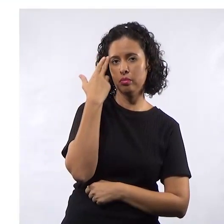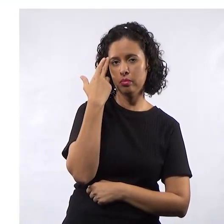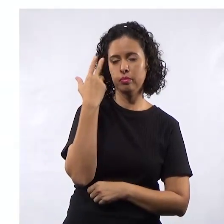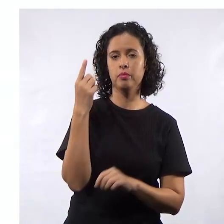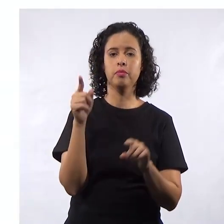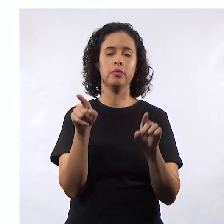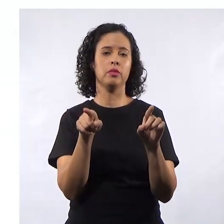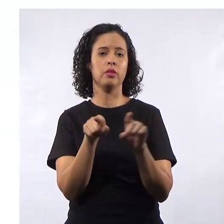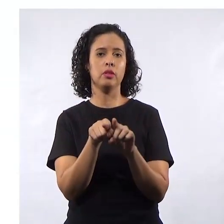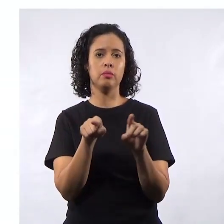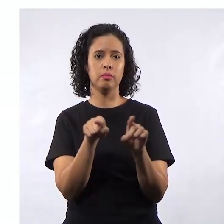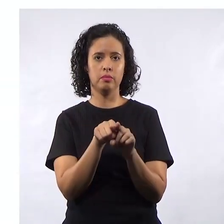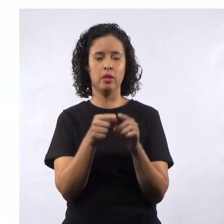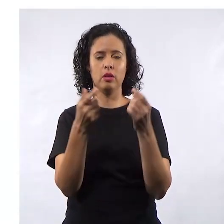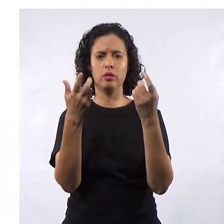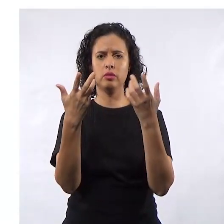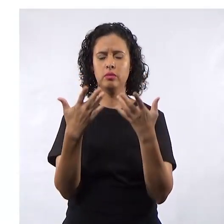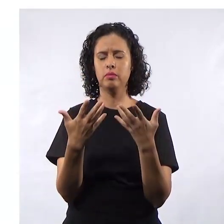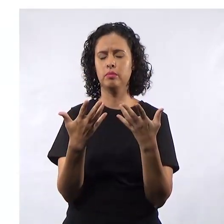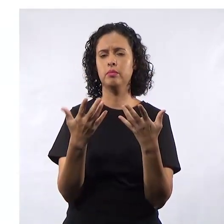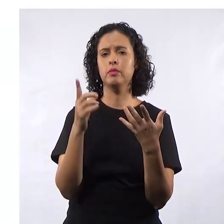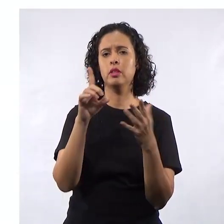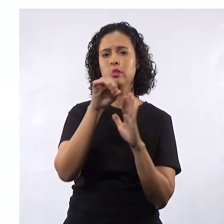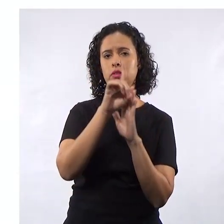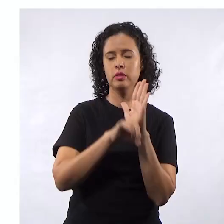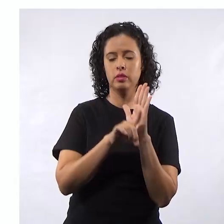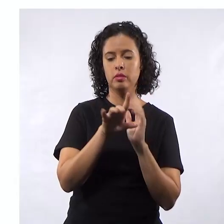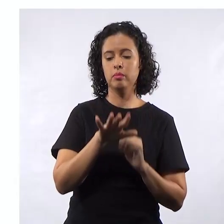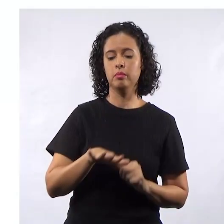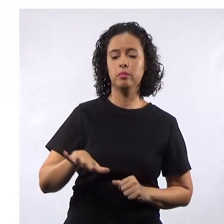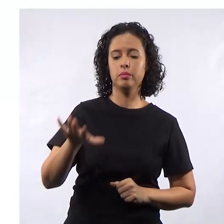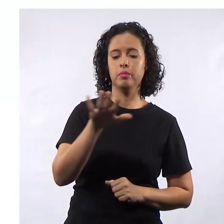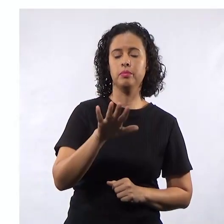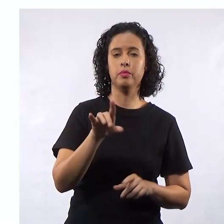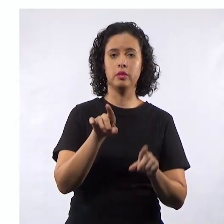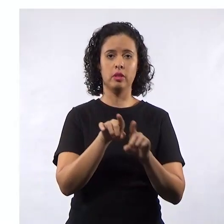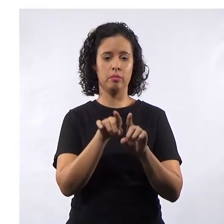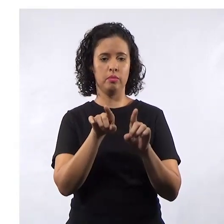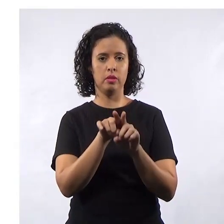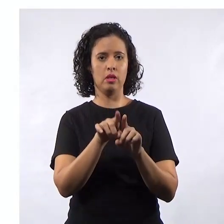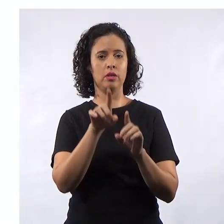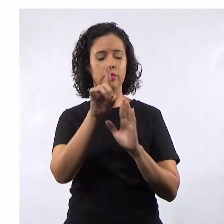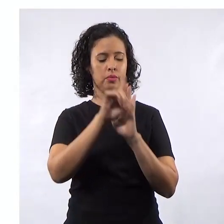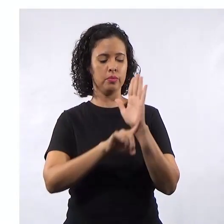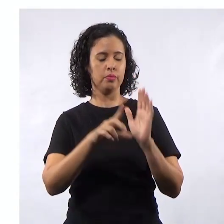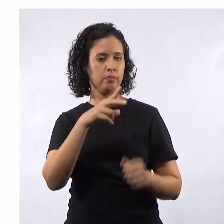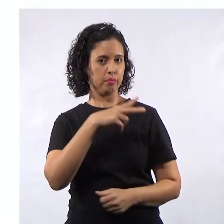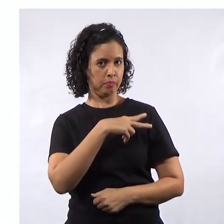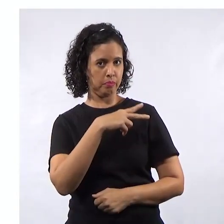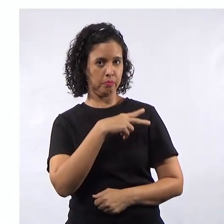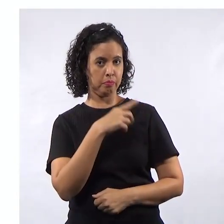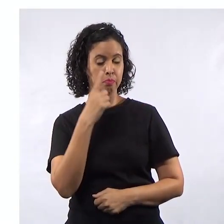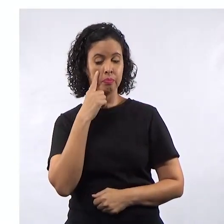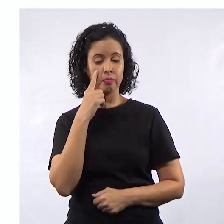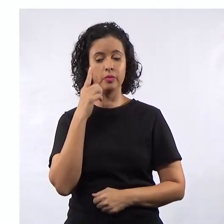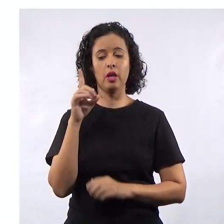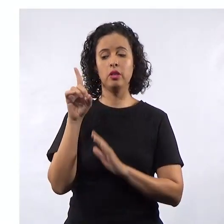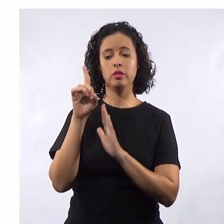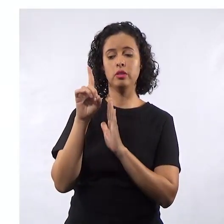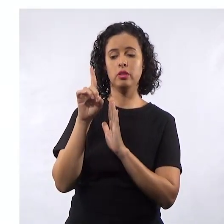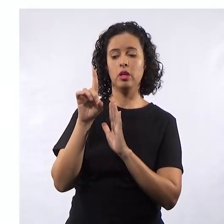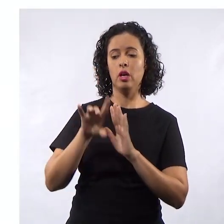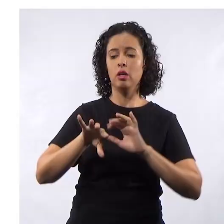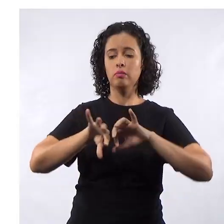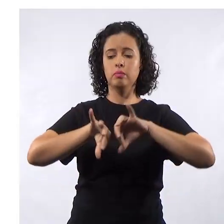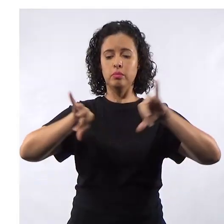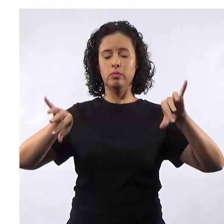conversamos ali sobre as fontes do direito e agora vamos falar um pouquinho sobre o direito público e o direito privado, a diferença entre esses ramos do direito, tá?